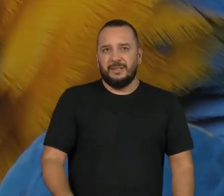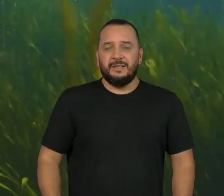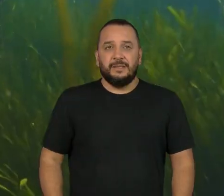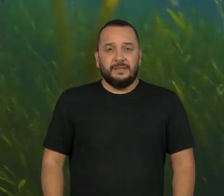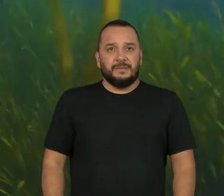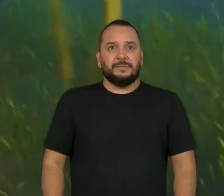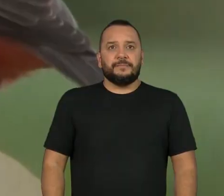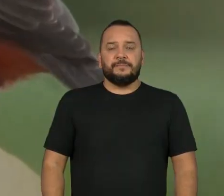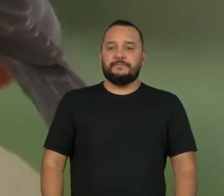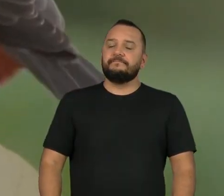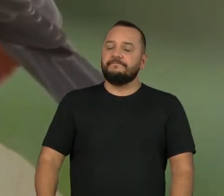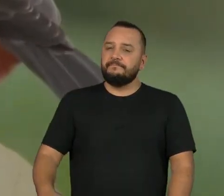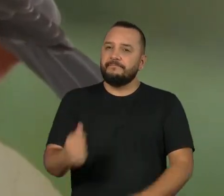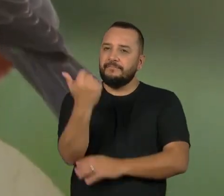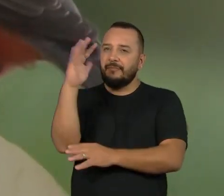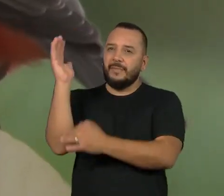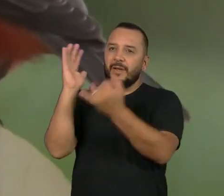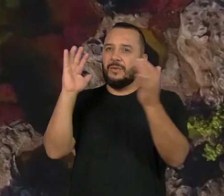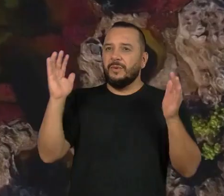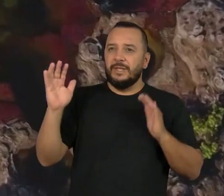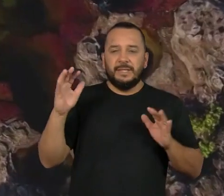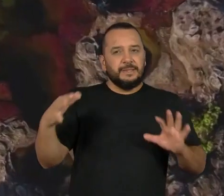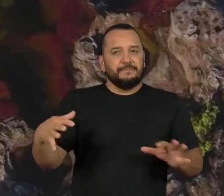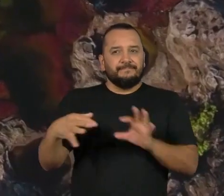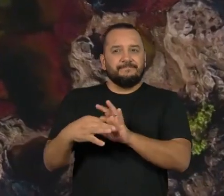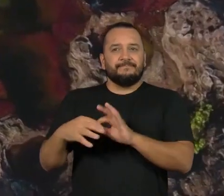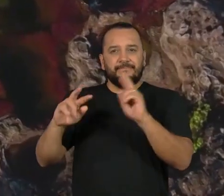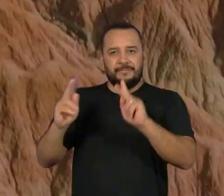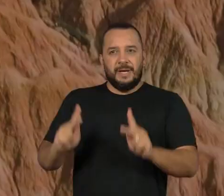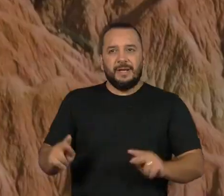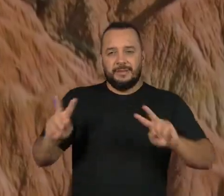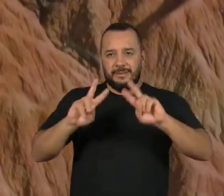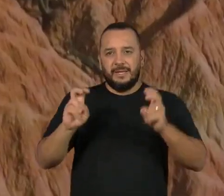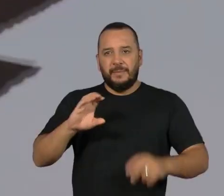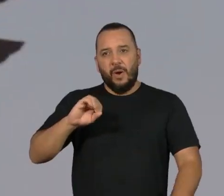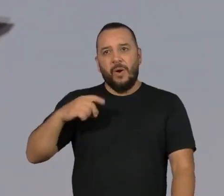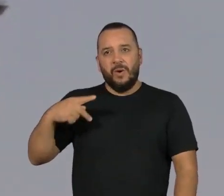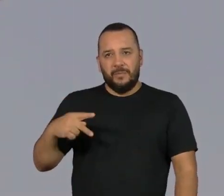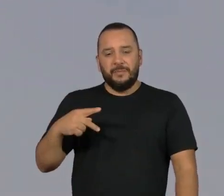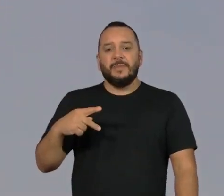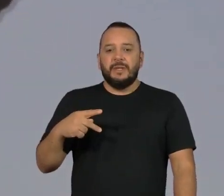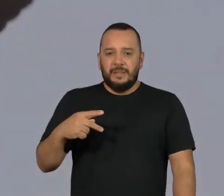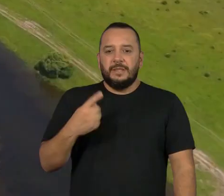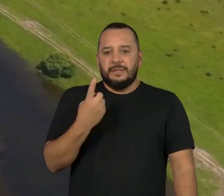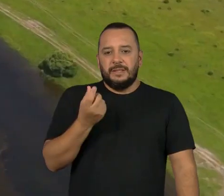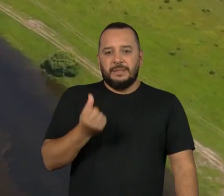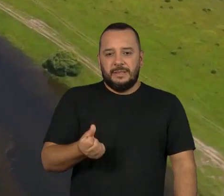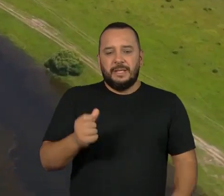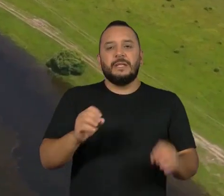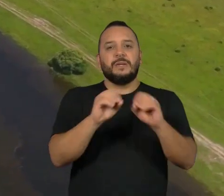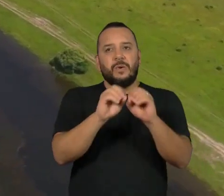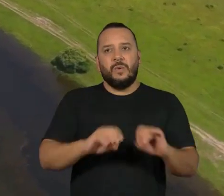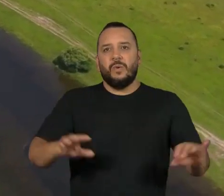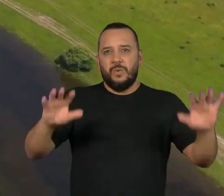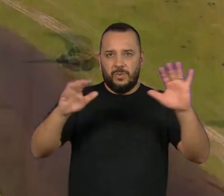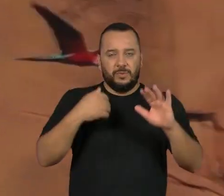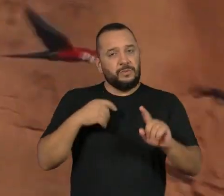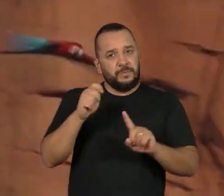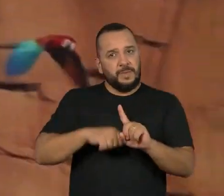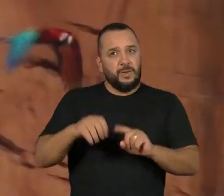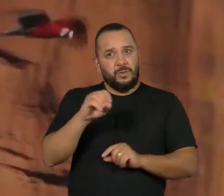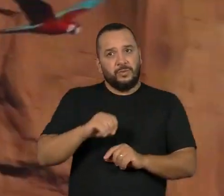Paz com a natureza é o tema da COP16, Conferência da ONU sobre Biodiversidade, em outubro